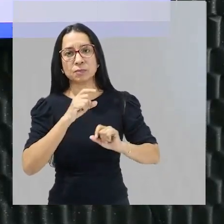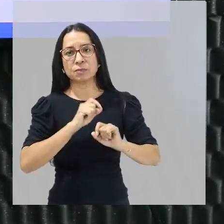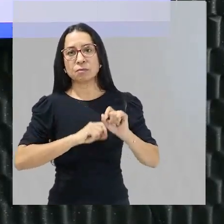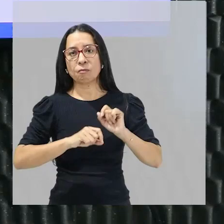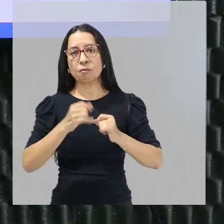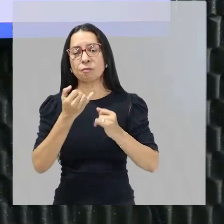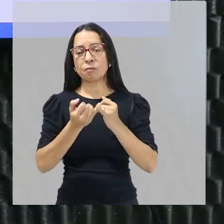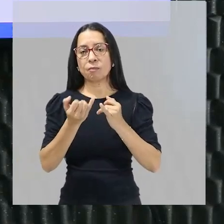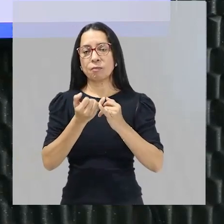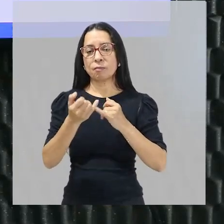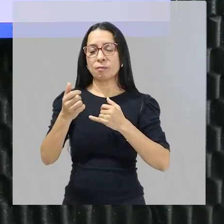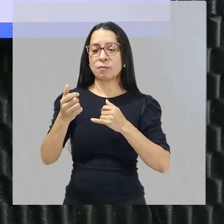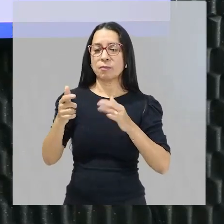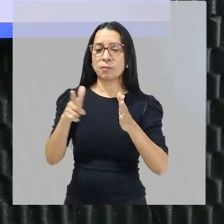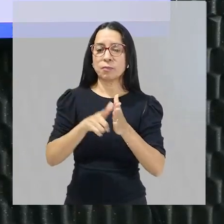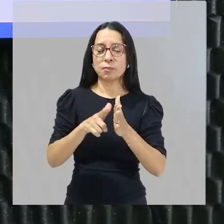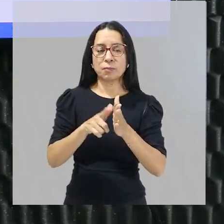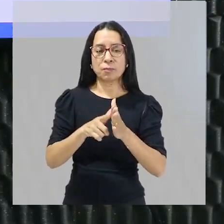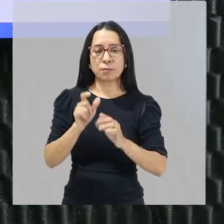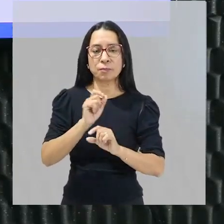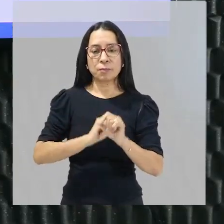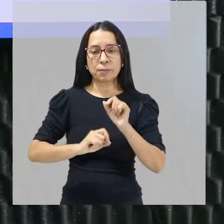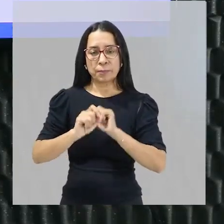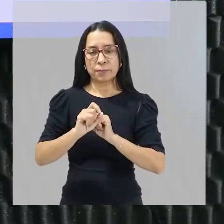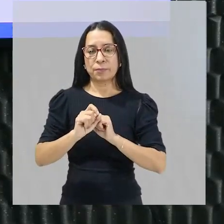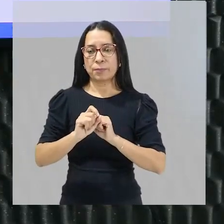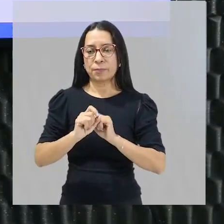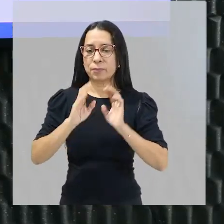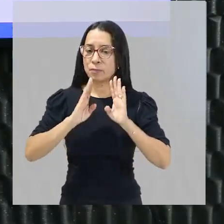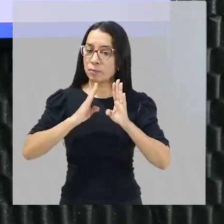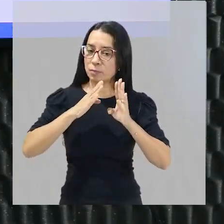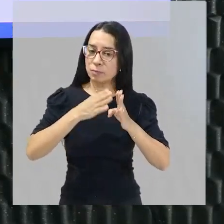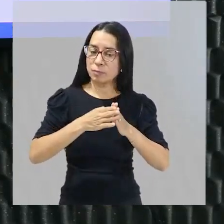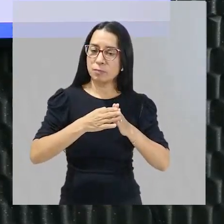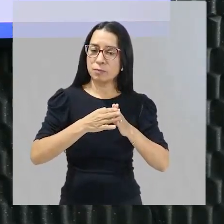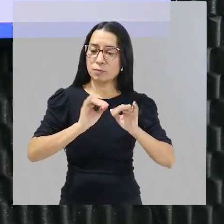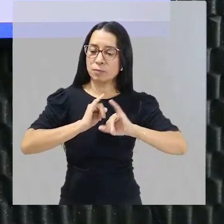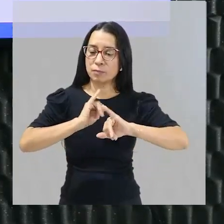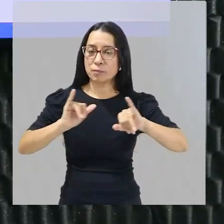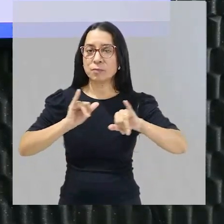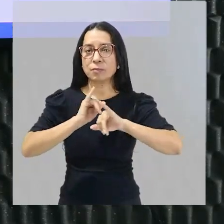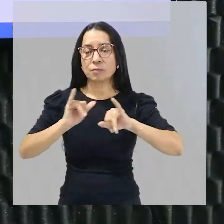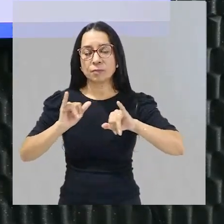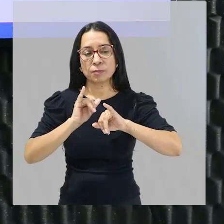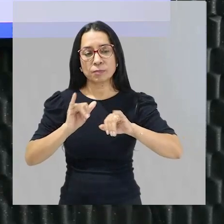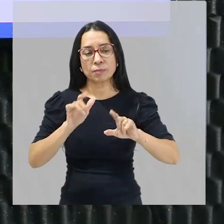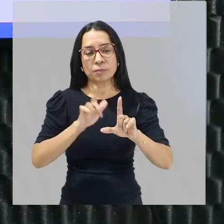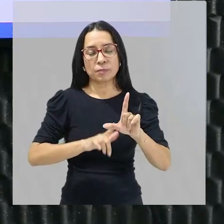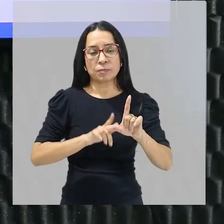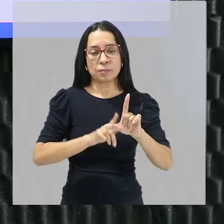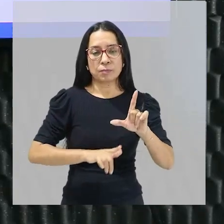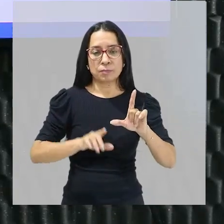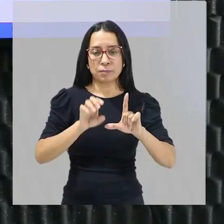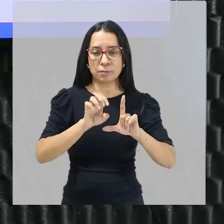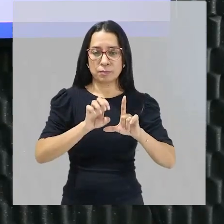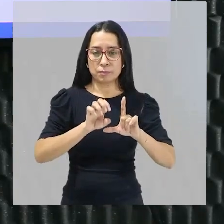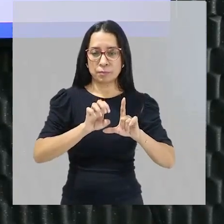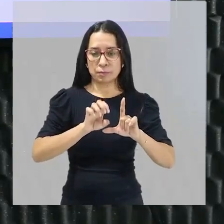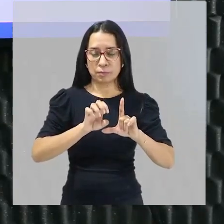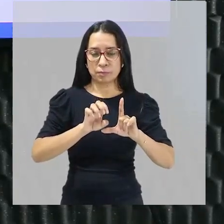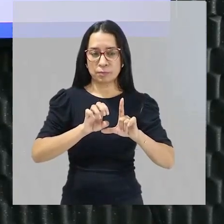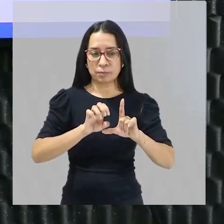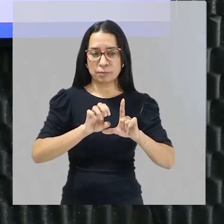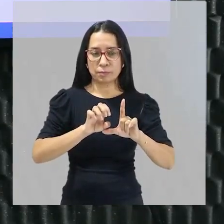mais incisivo da propaganda, do marketing, do texto publicitário. Efetivar processo de formadores de senso